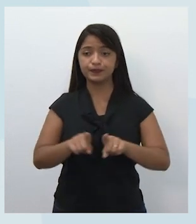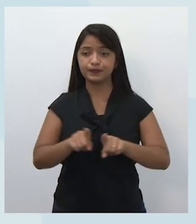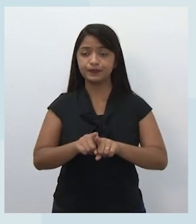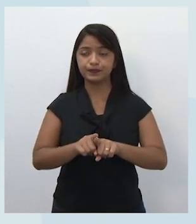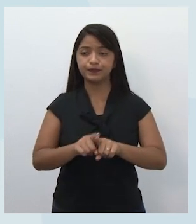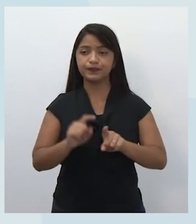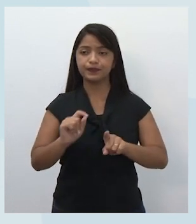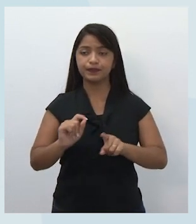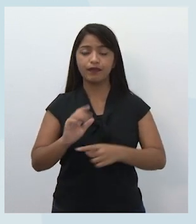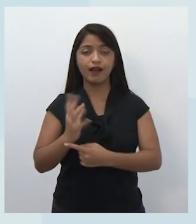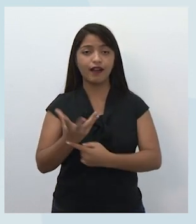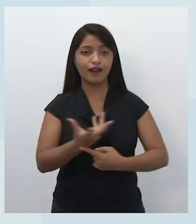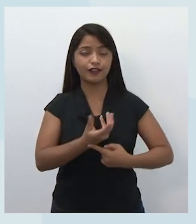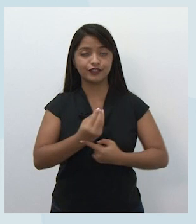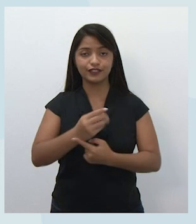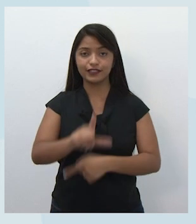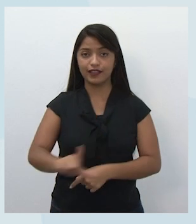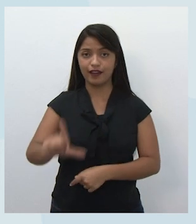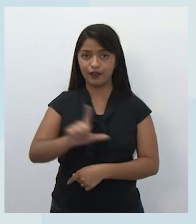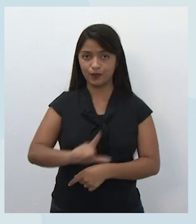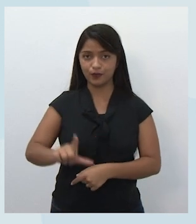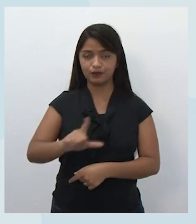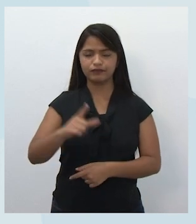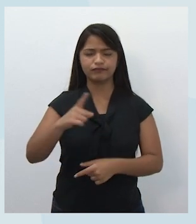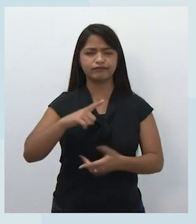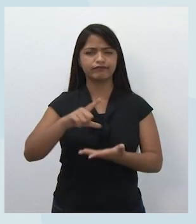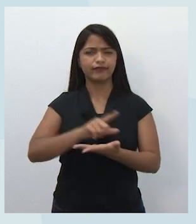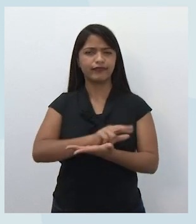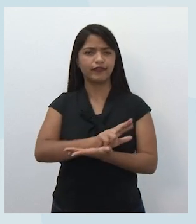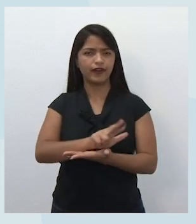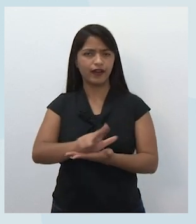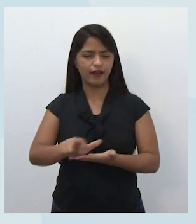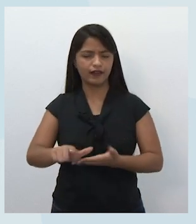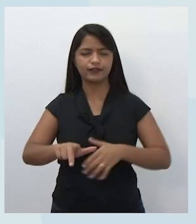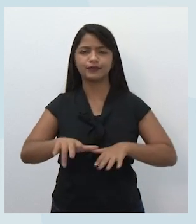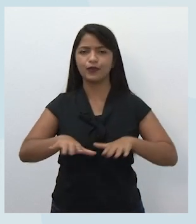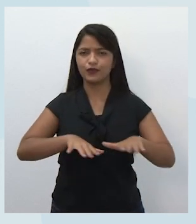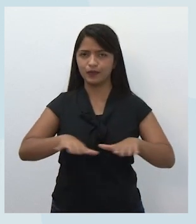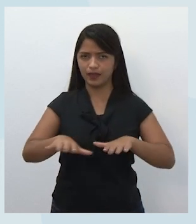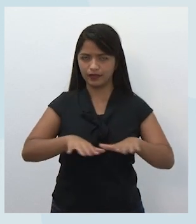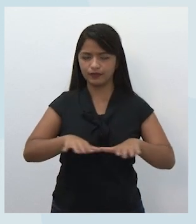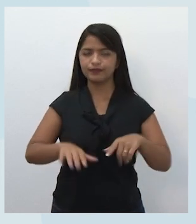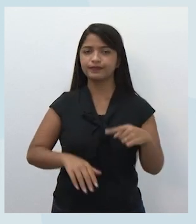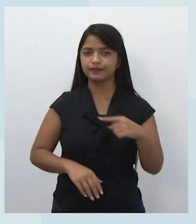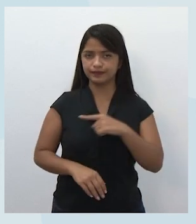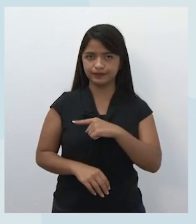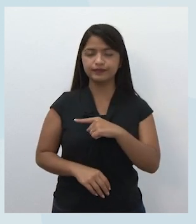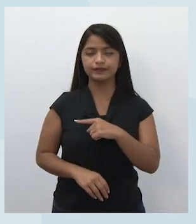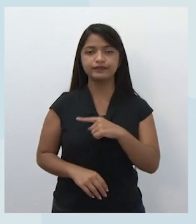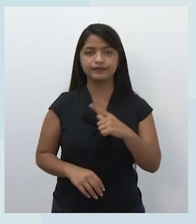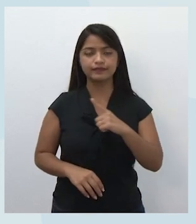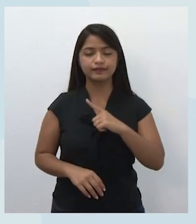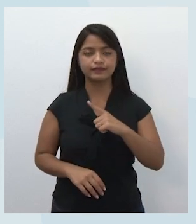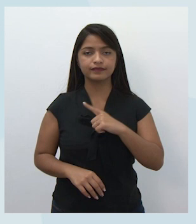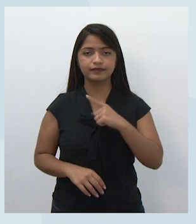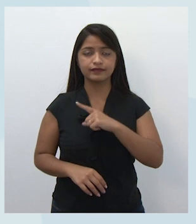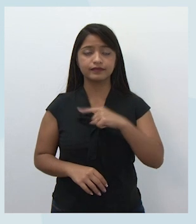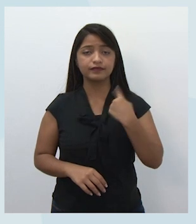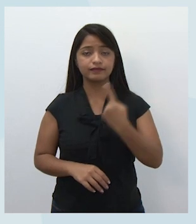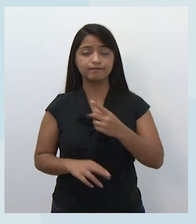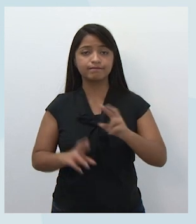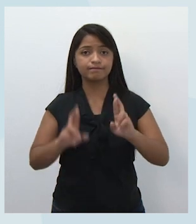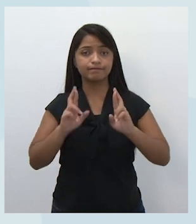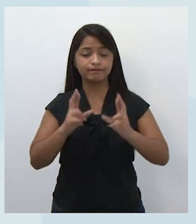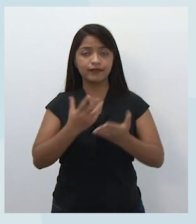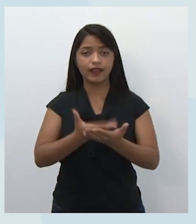vários movimentos, né, nesses campos todos com relação àquilo que se espera que o aluno desenvolva. Ou